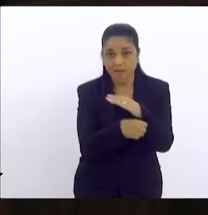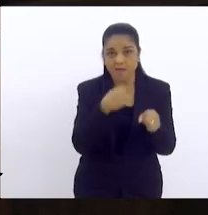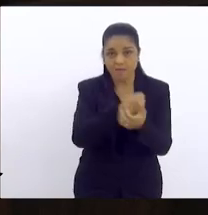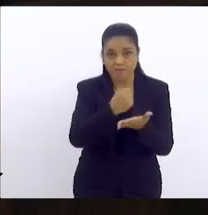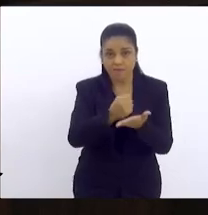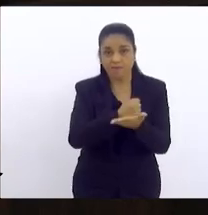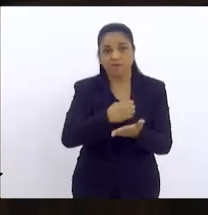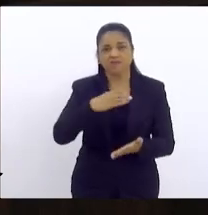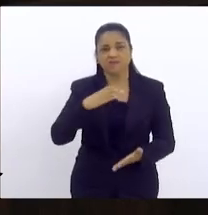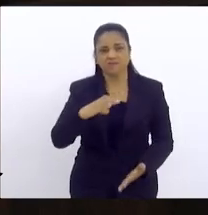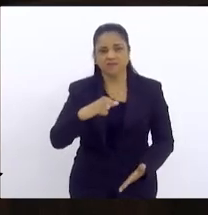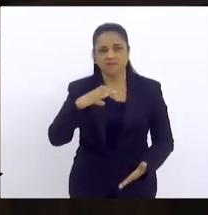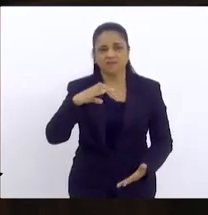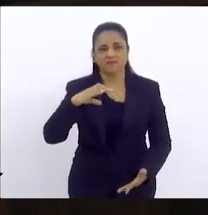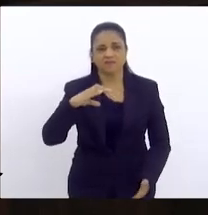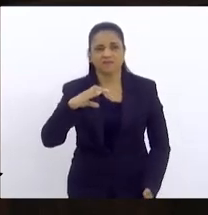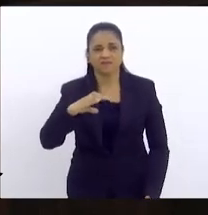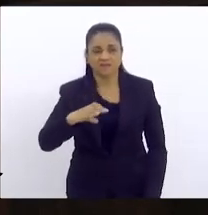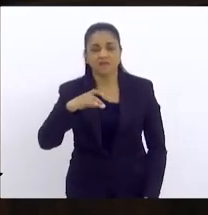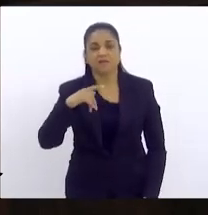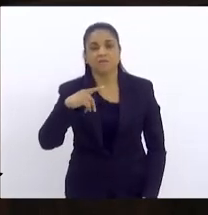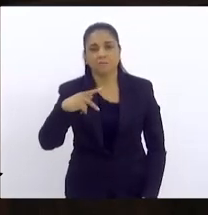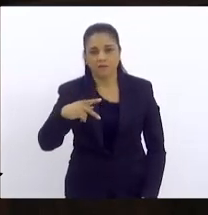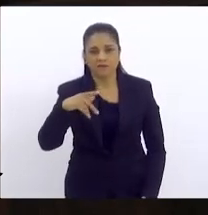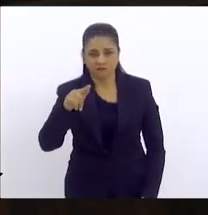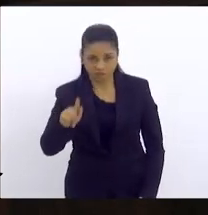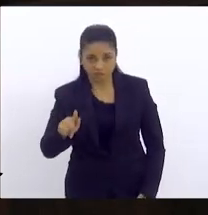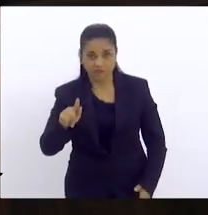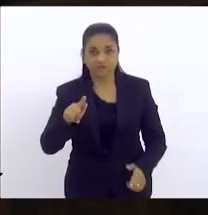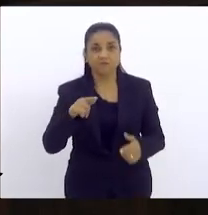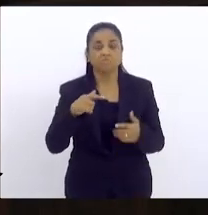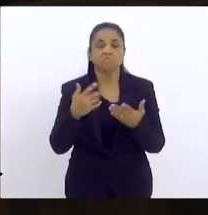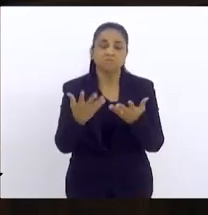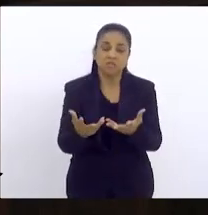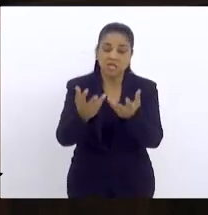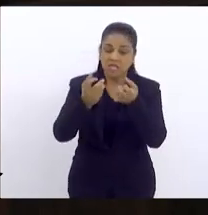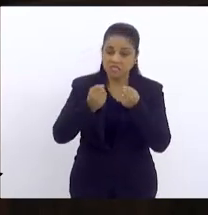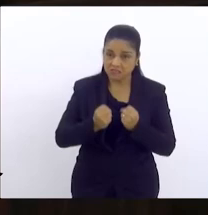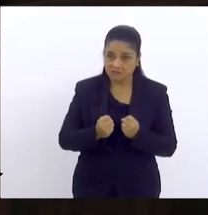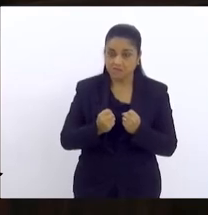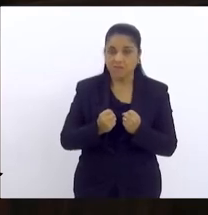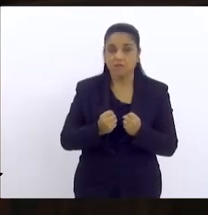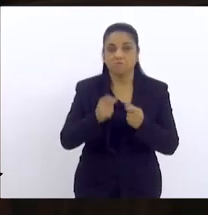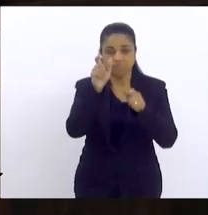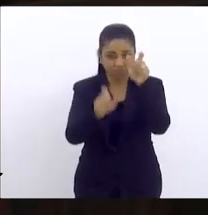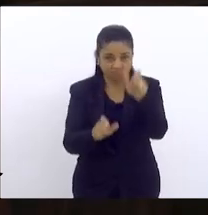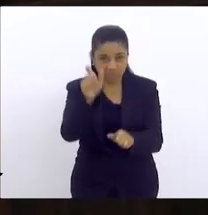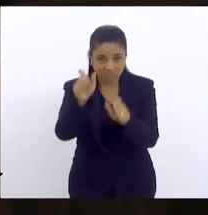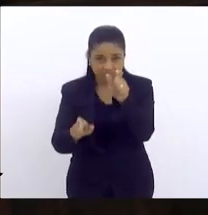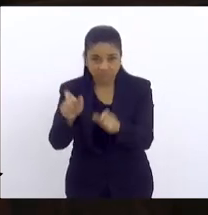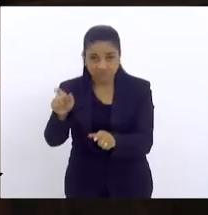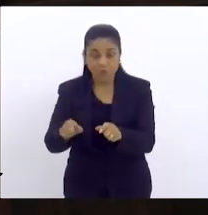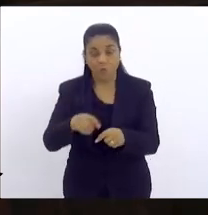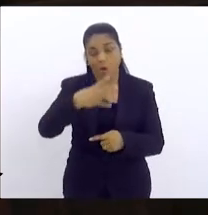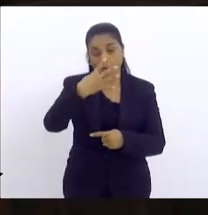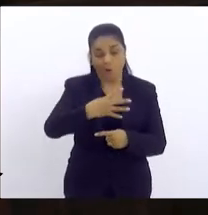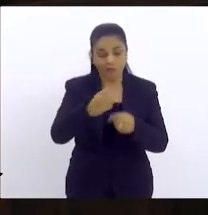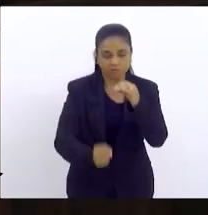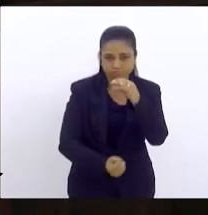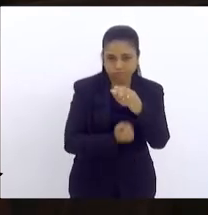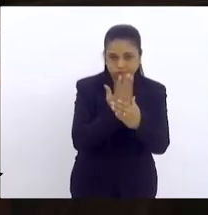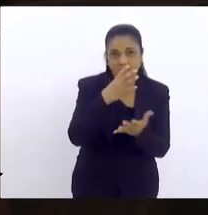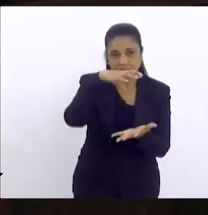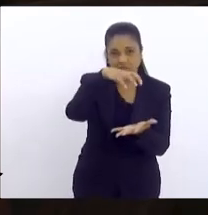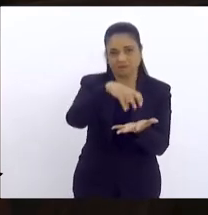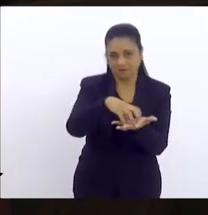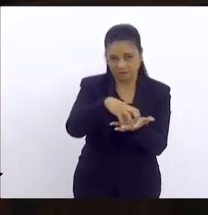departamento geral de polícia da Baixada Receba um efetivo que nos possibilite montar uma quarta central de flagrante esse é o